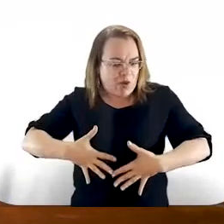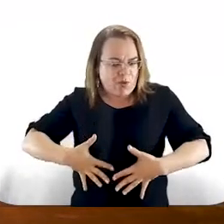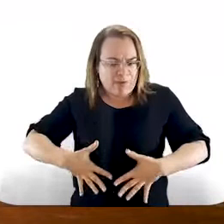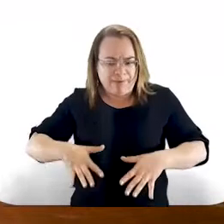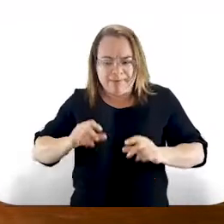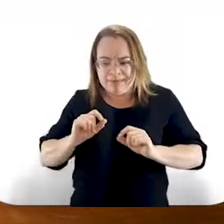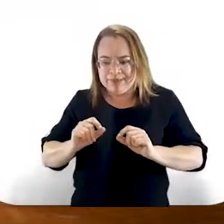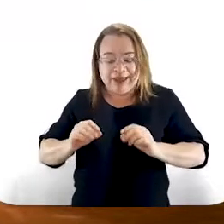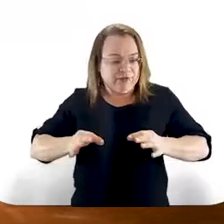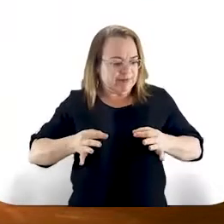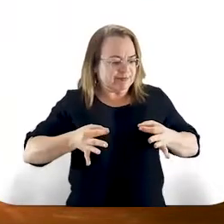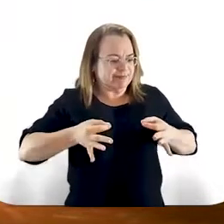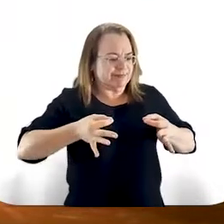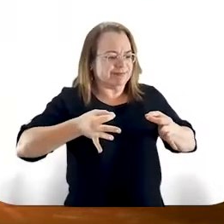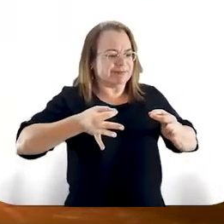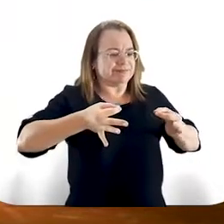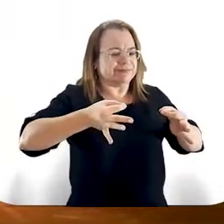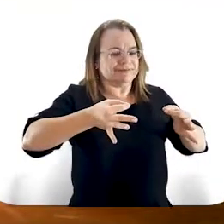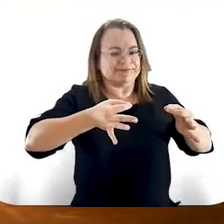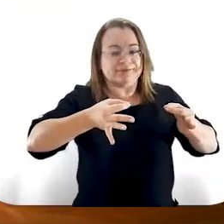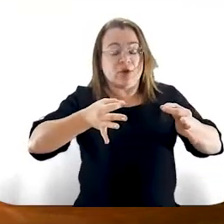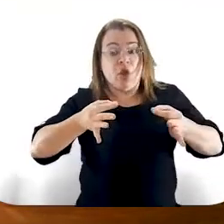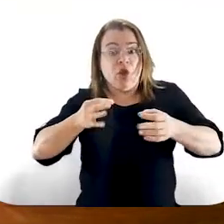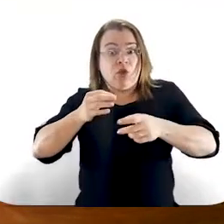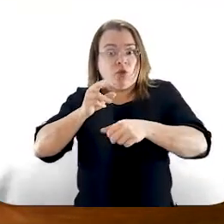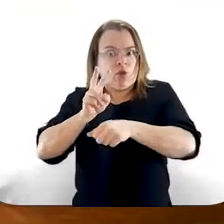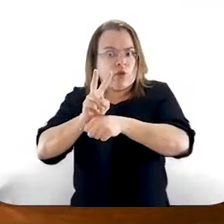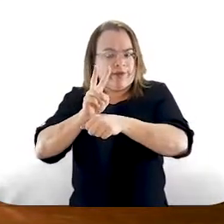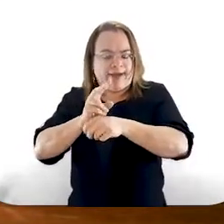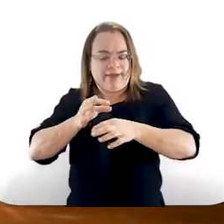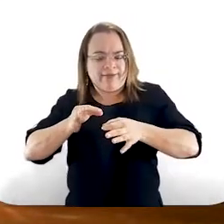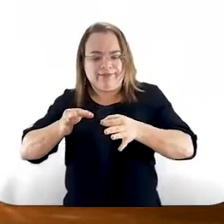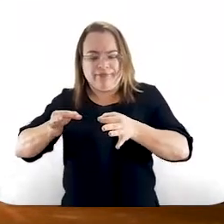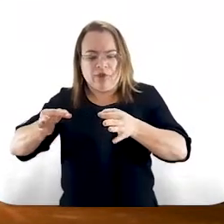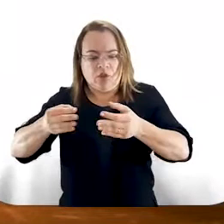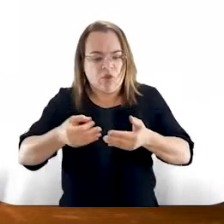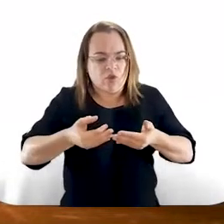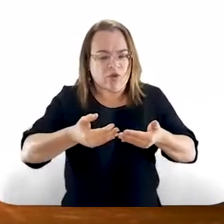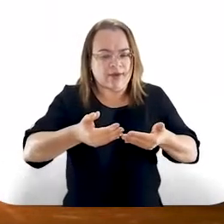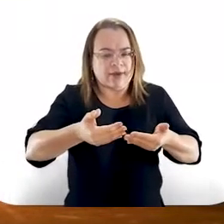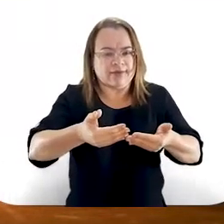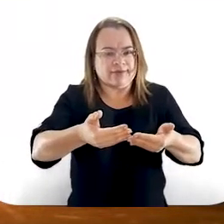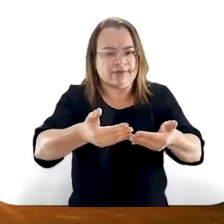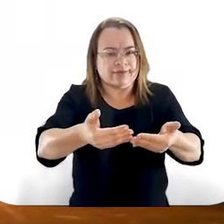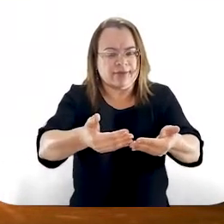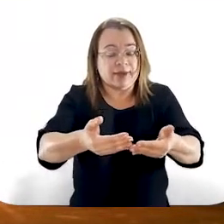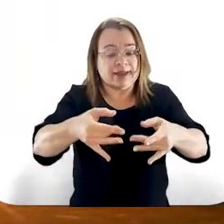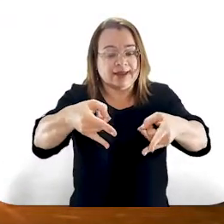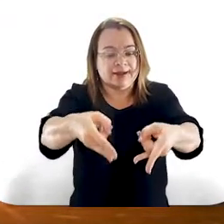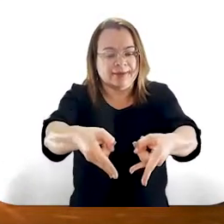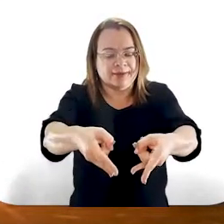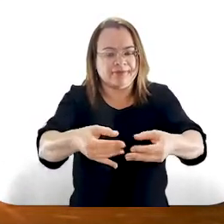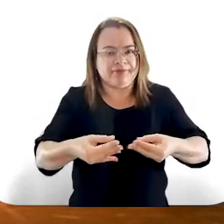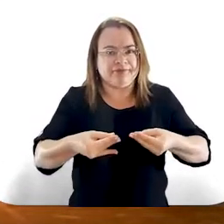nos aposentos reais, com todos os cuidados, colocaram lá, em cima da cama.